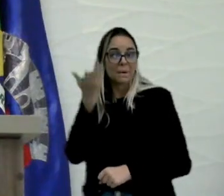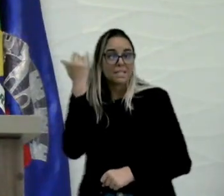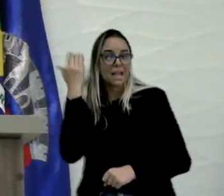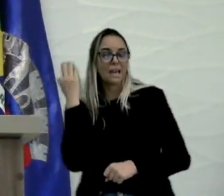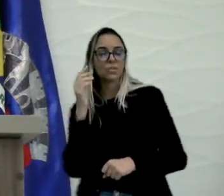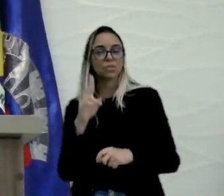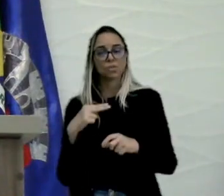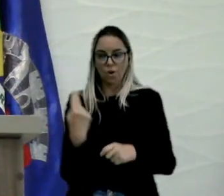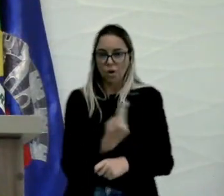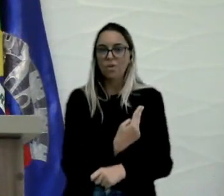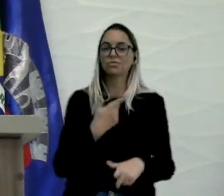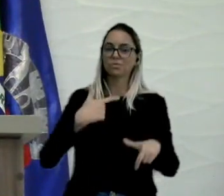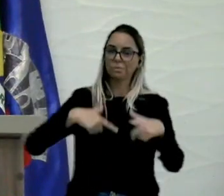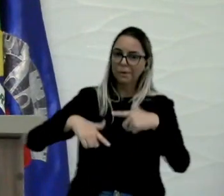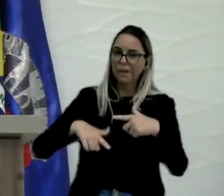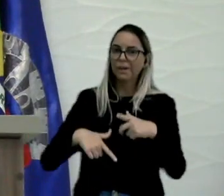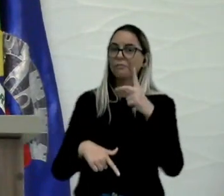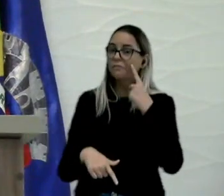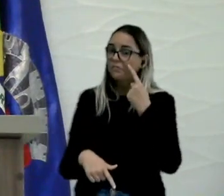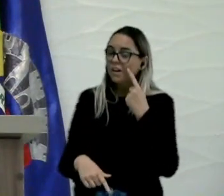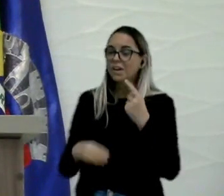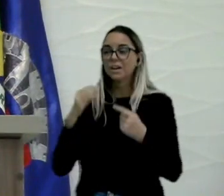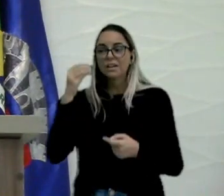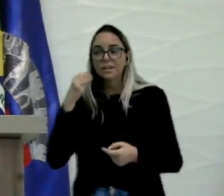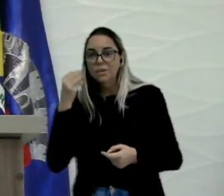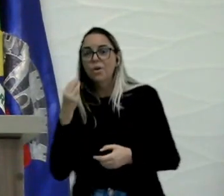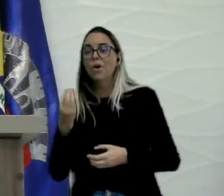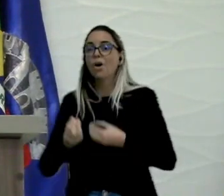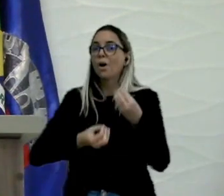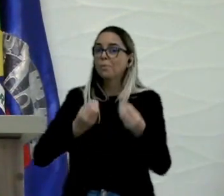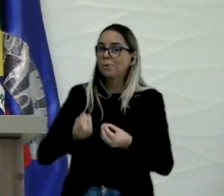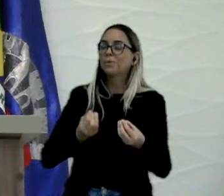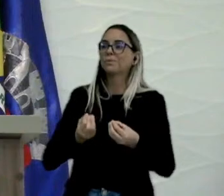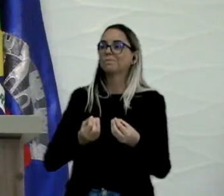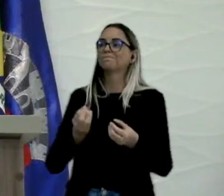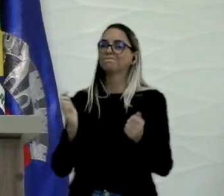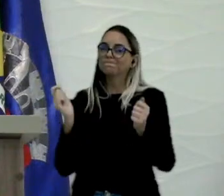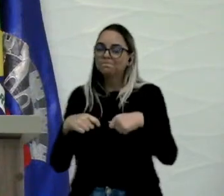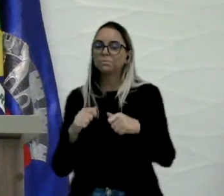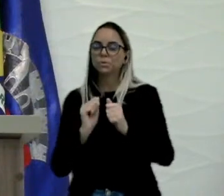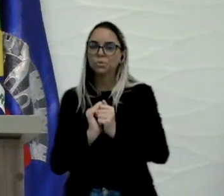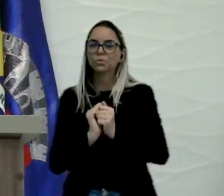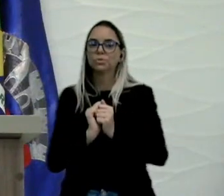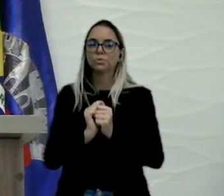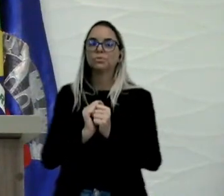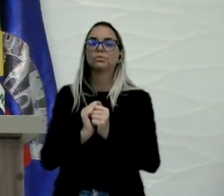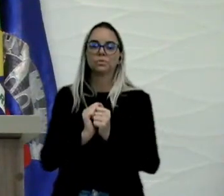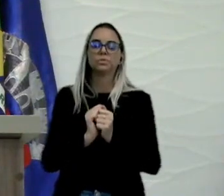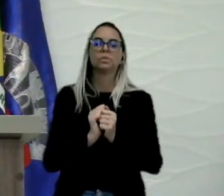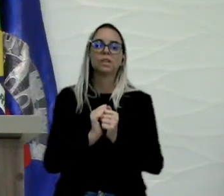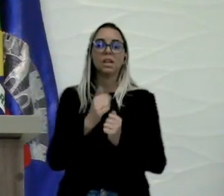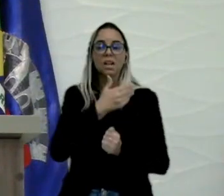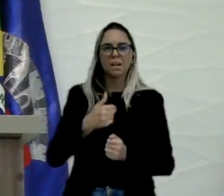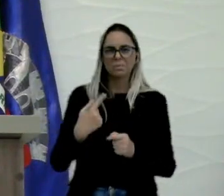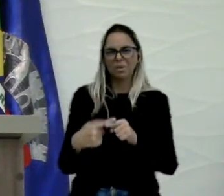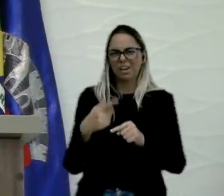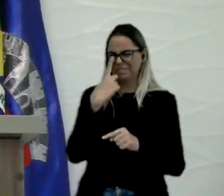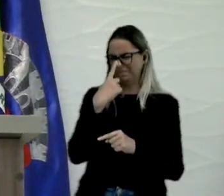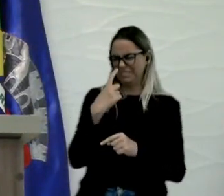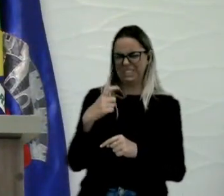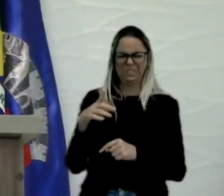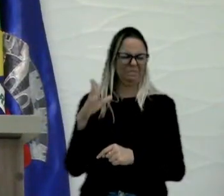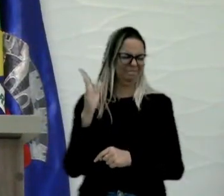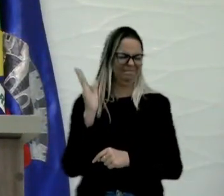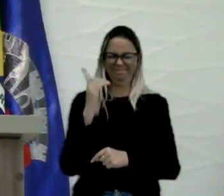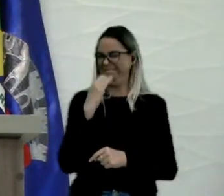estamos trabalhando para ver junto com a administração pública o que que nós podemos fazer porque é um mal cheiro terrível ali